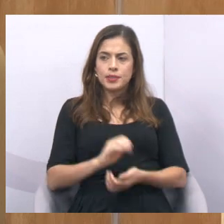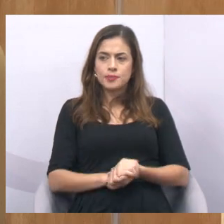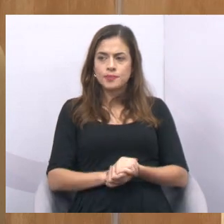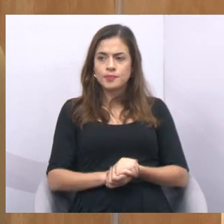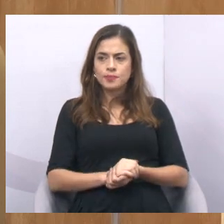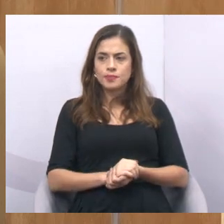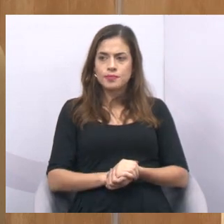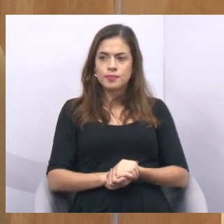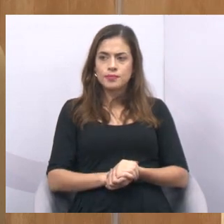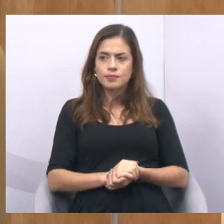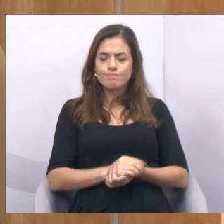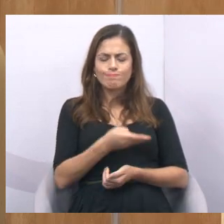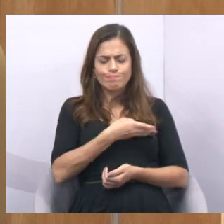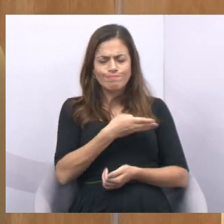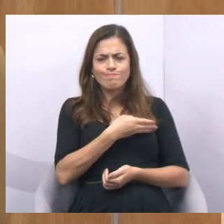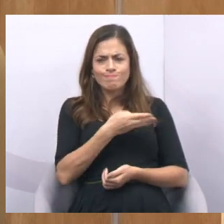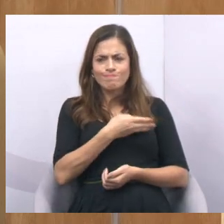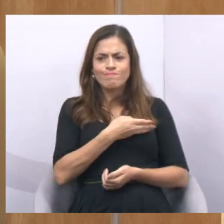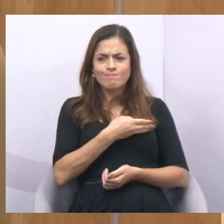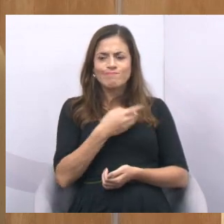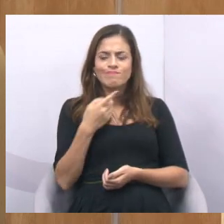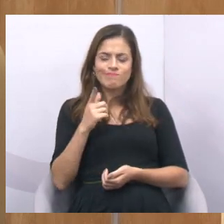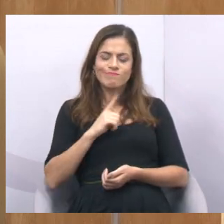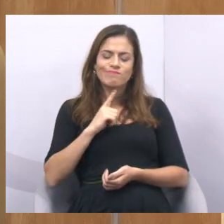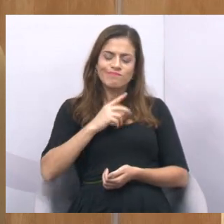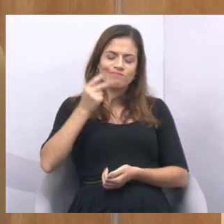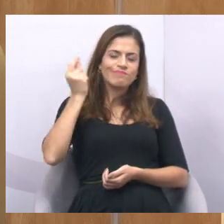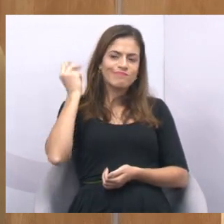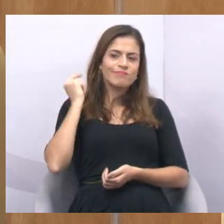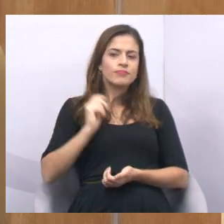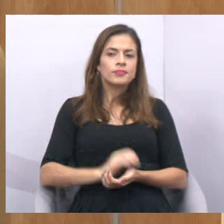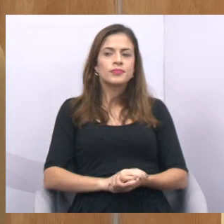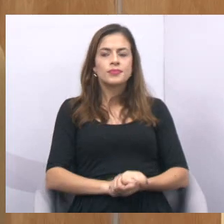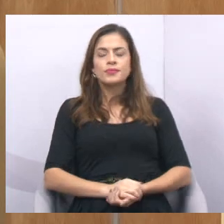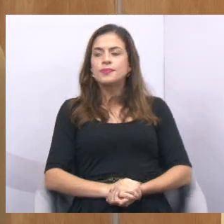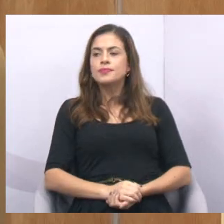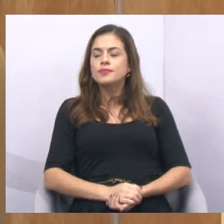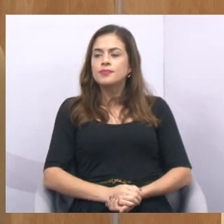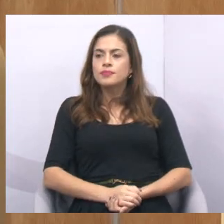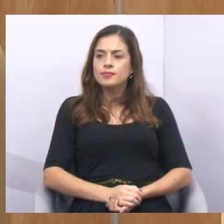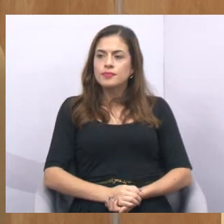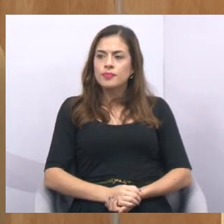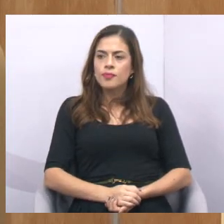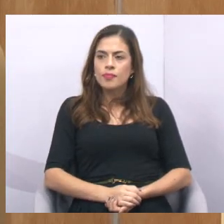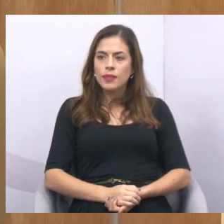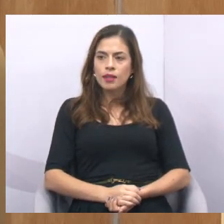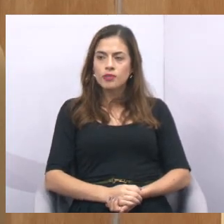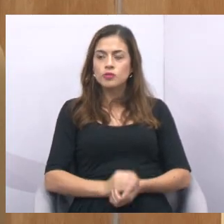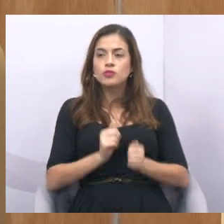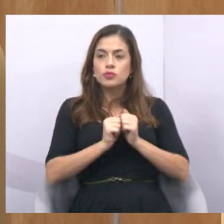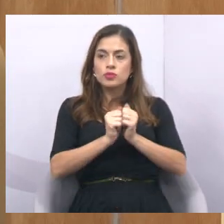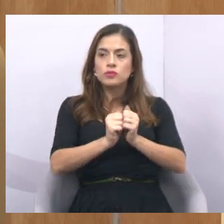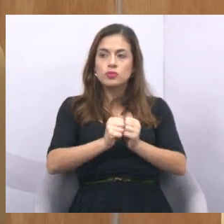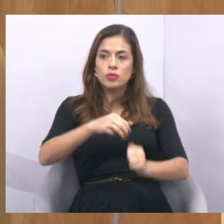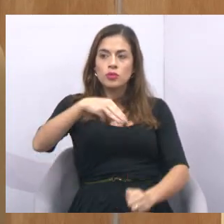pela amizade que nós tínhamos. Ele, junto com o Malik Assad,